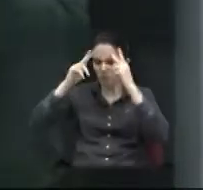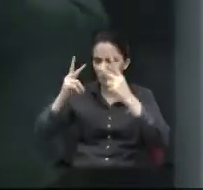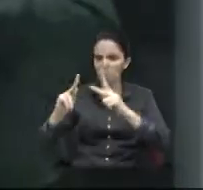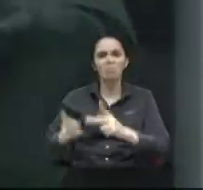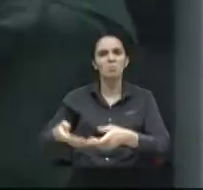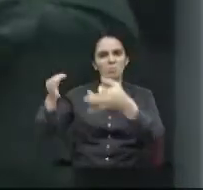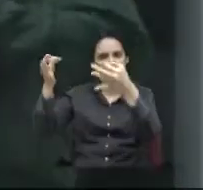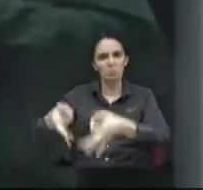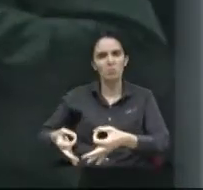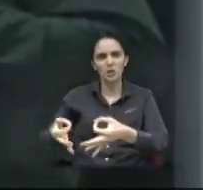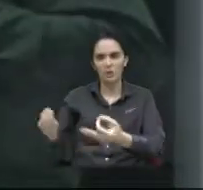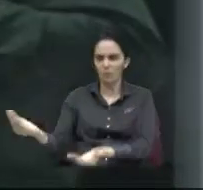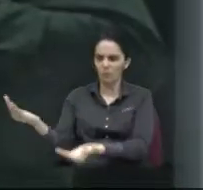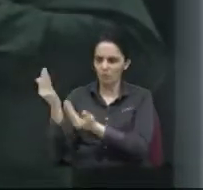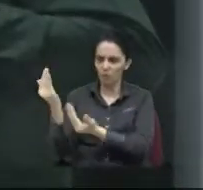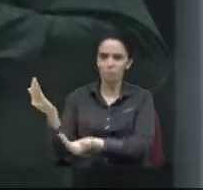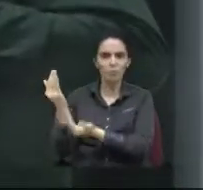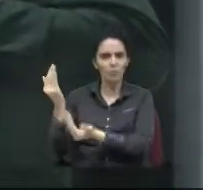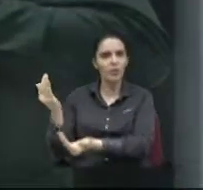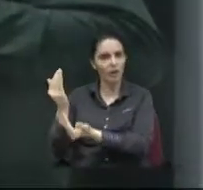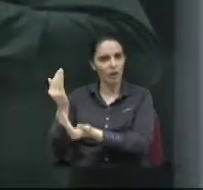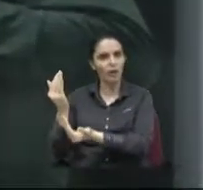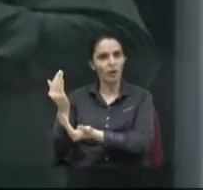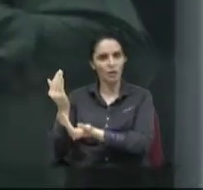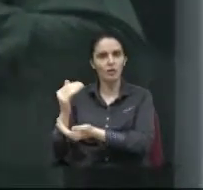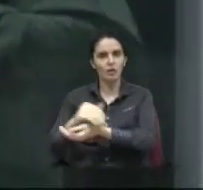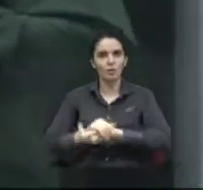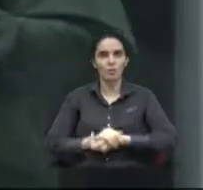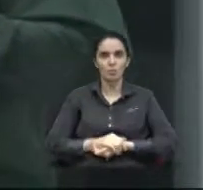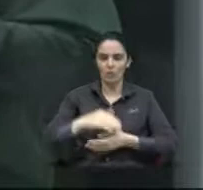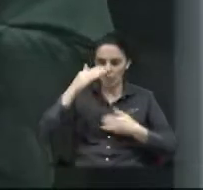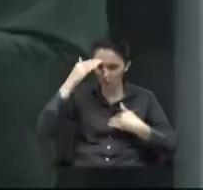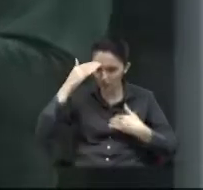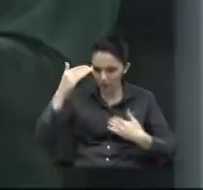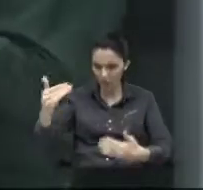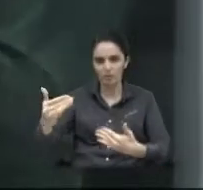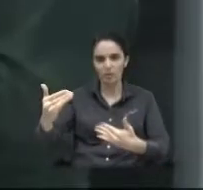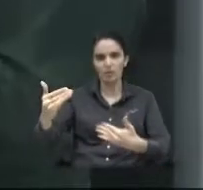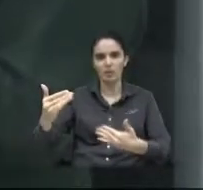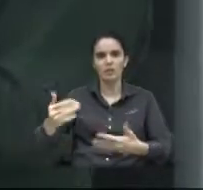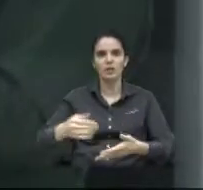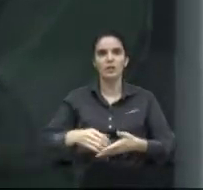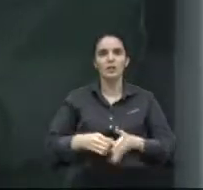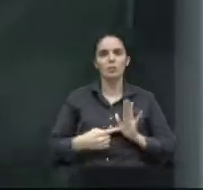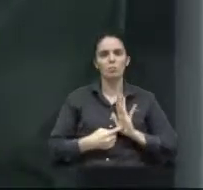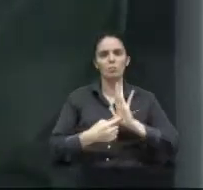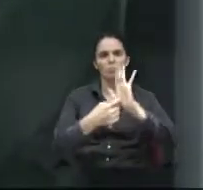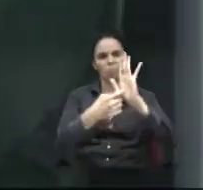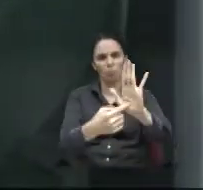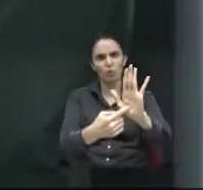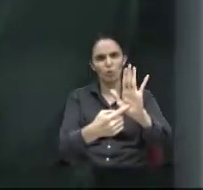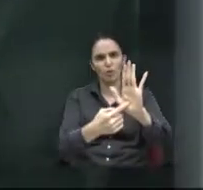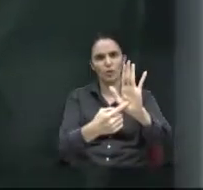é o nosso papel também homenagear, referenciar, enaltecer, colocar lá no livro da história de